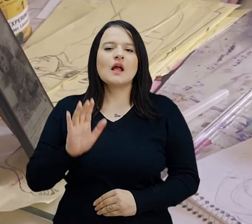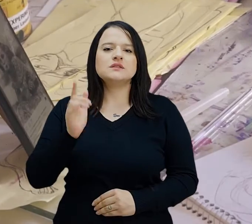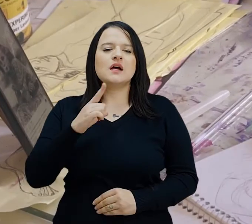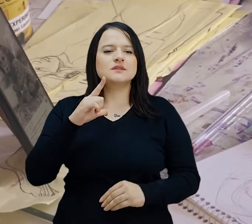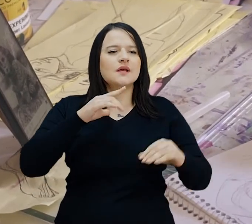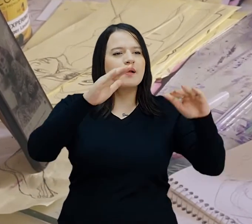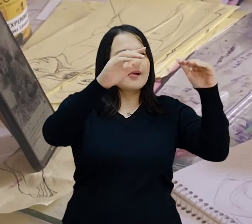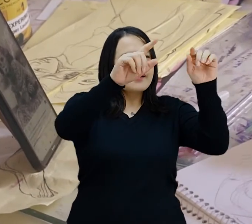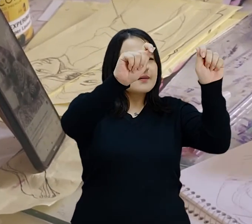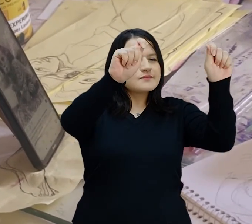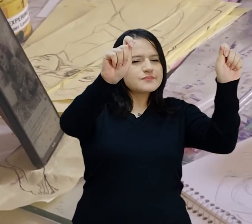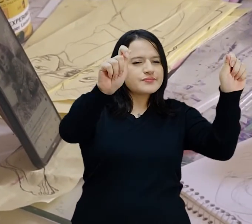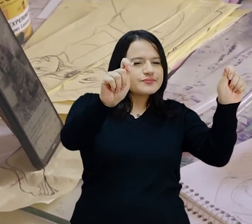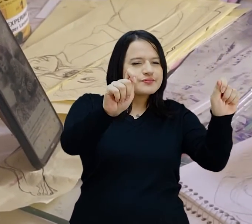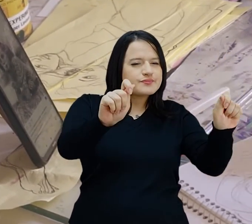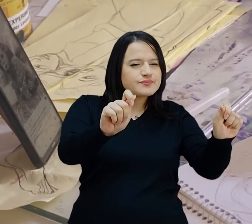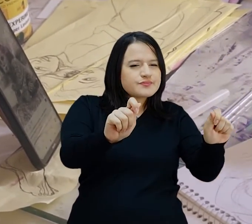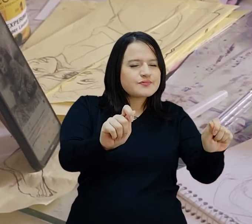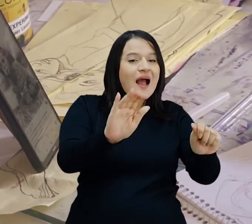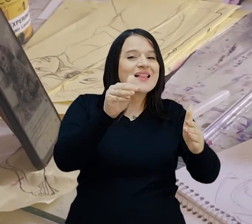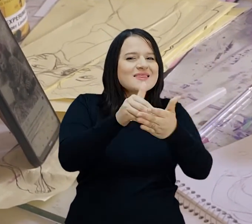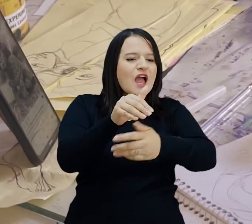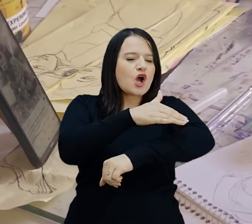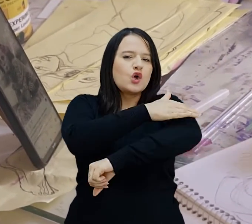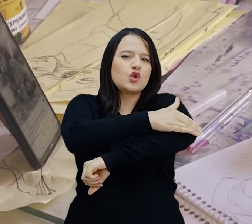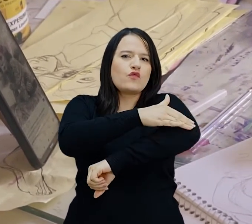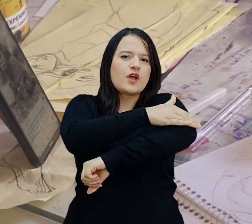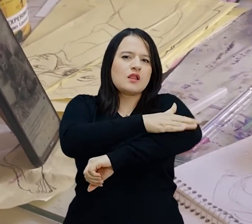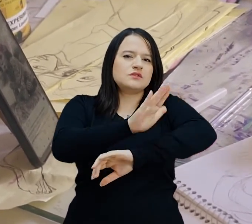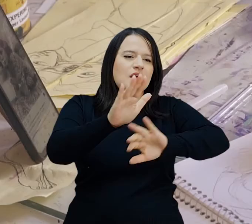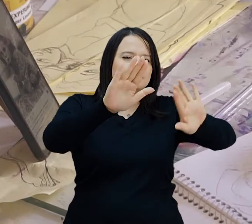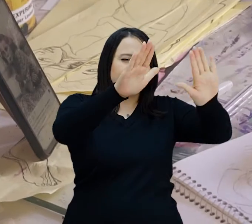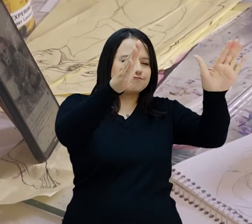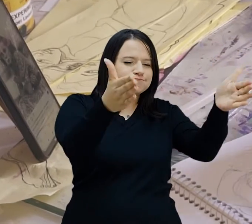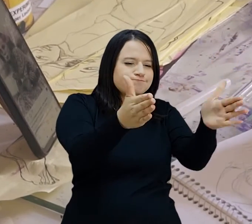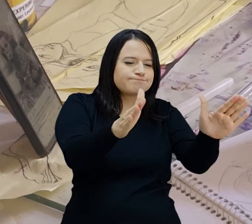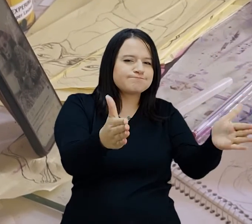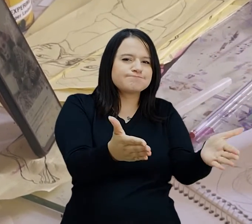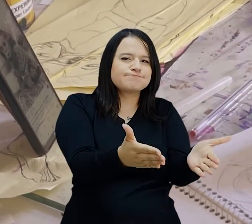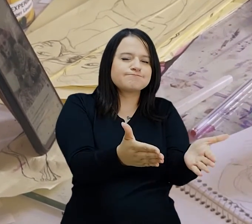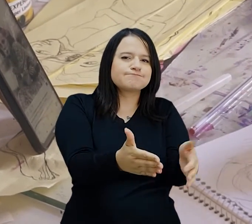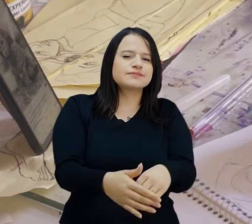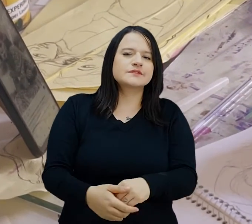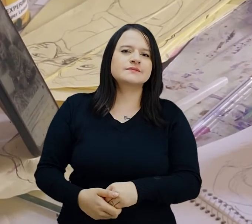Aqui já tá mais ou menos o cotovelo. E aqui tá o cabelinho aqui.